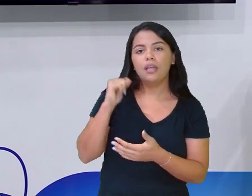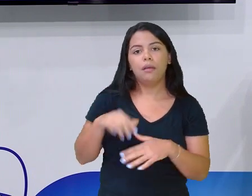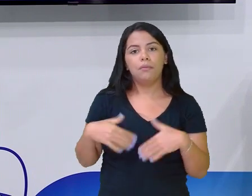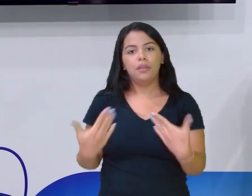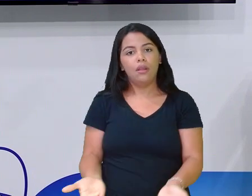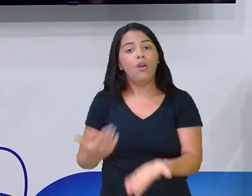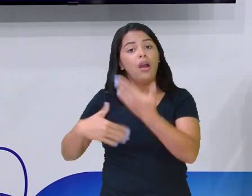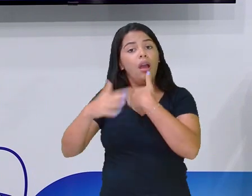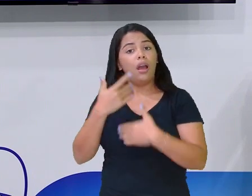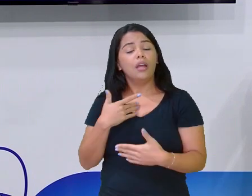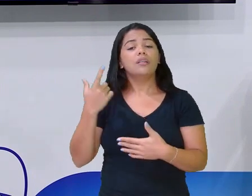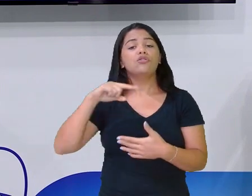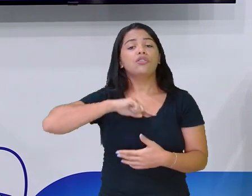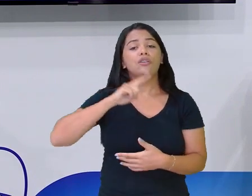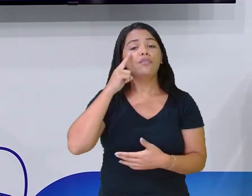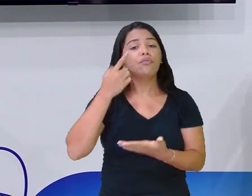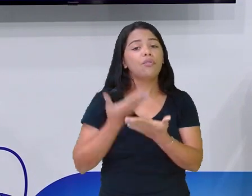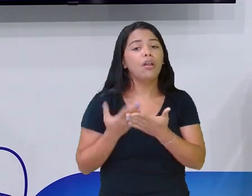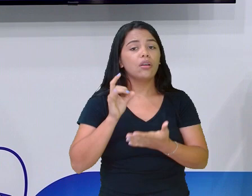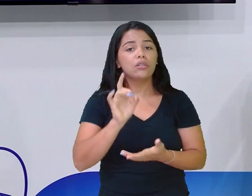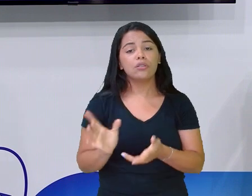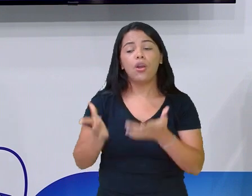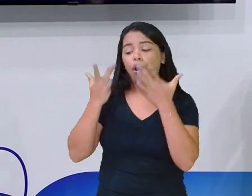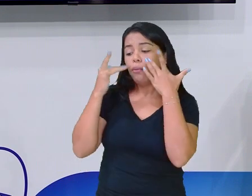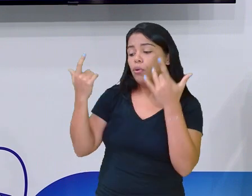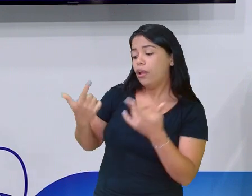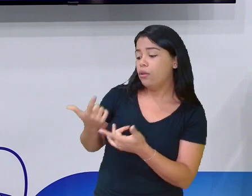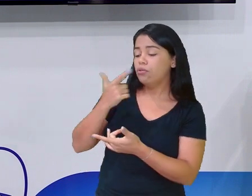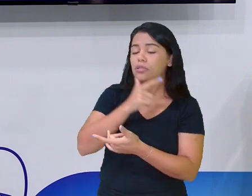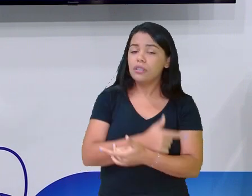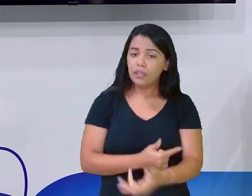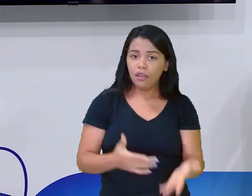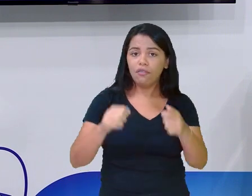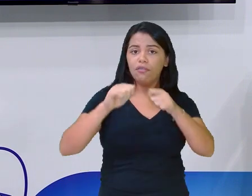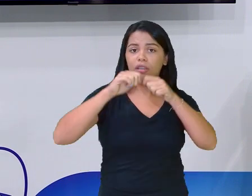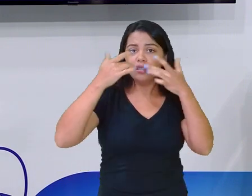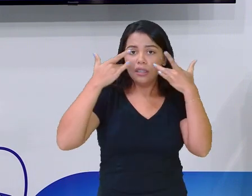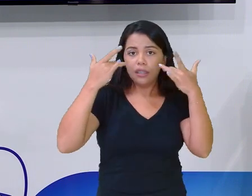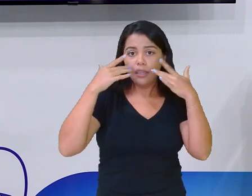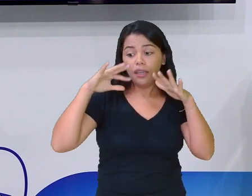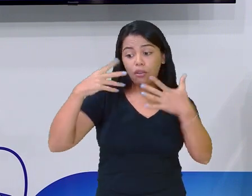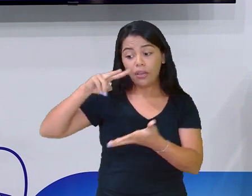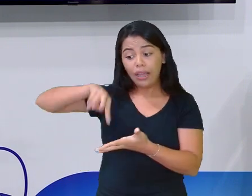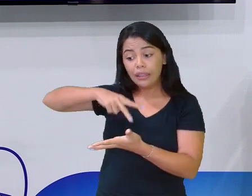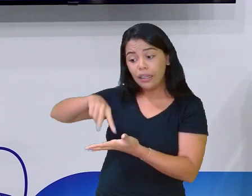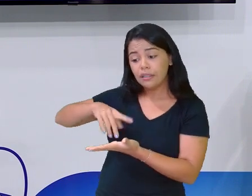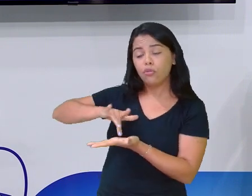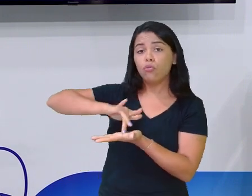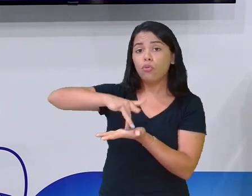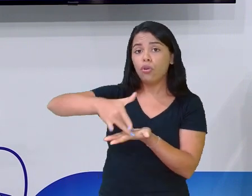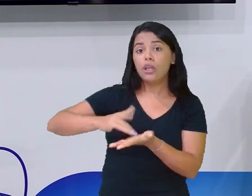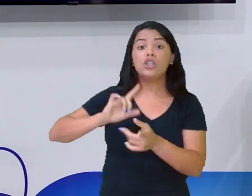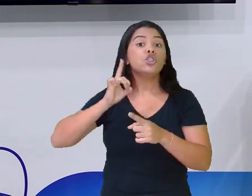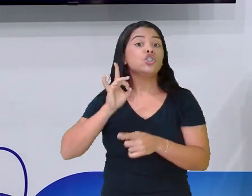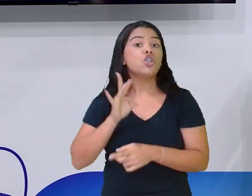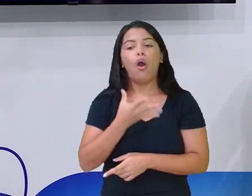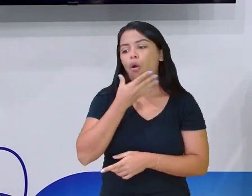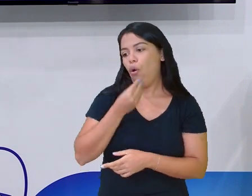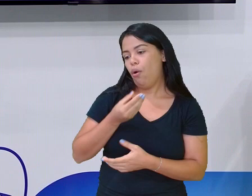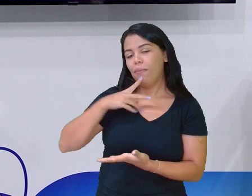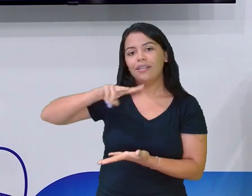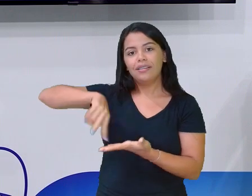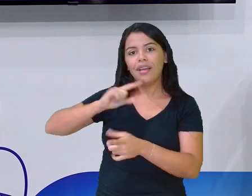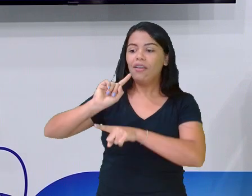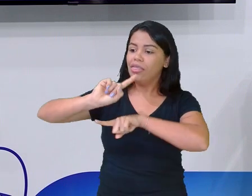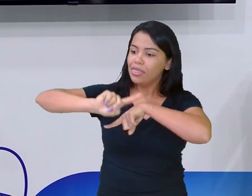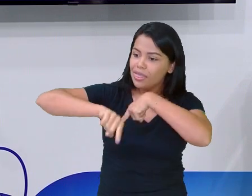mulheres representavam. E também na dança, essa dança do apresentar era só de homem. Bem depois